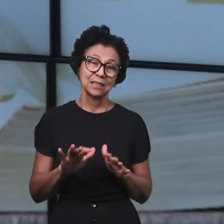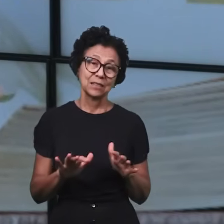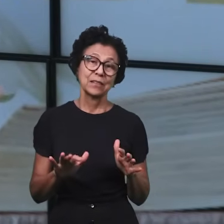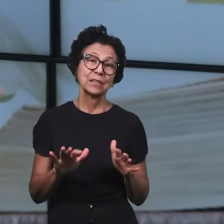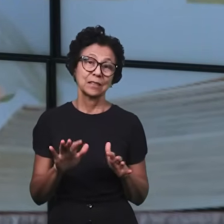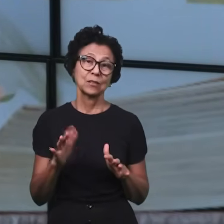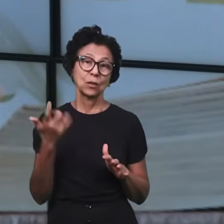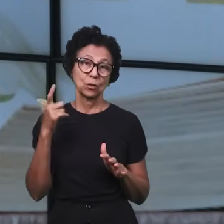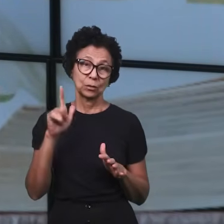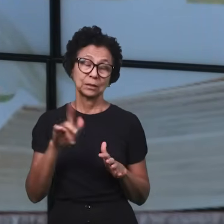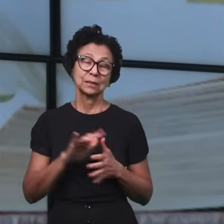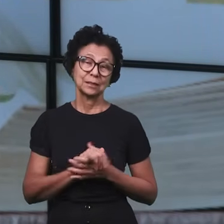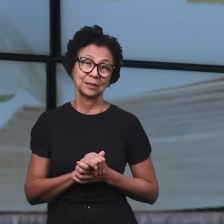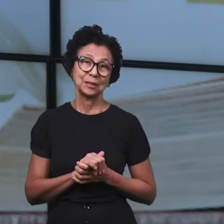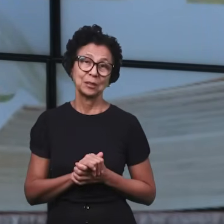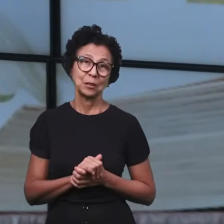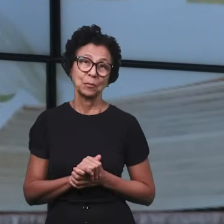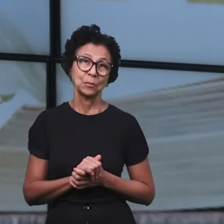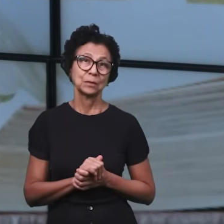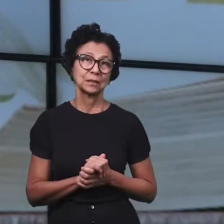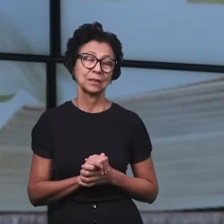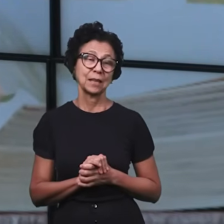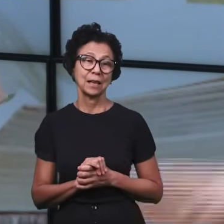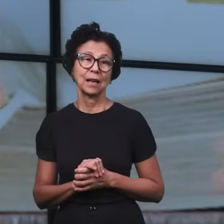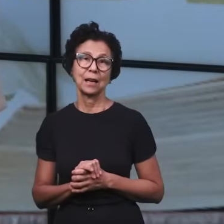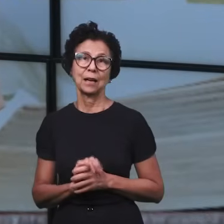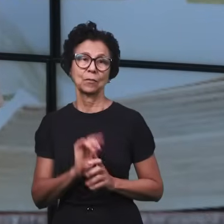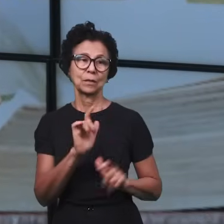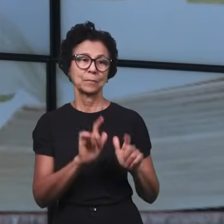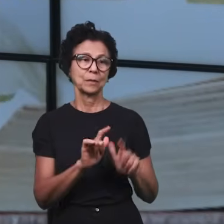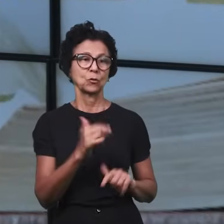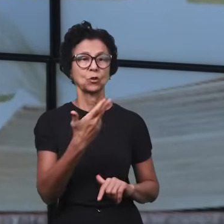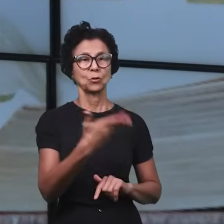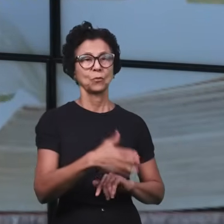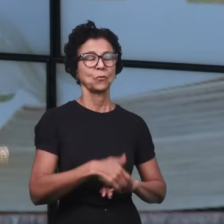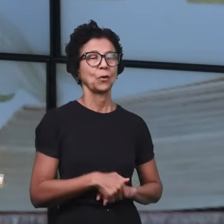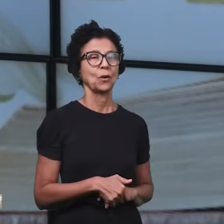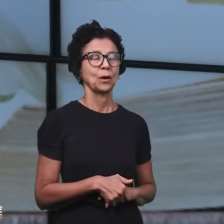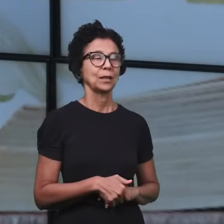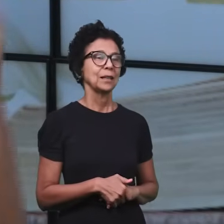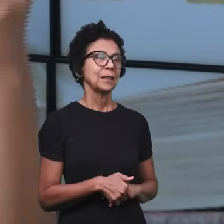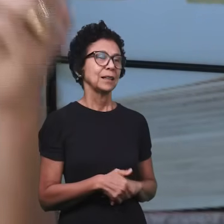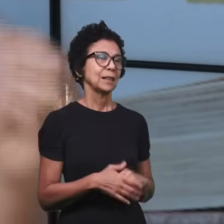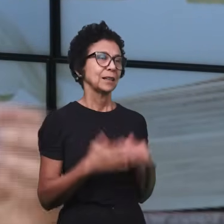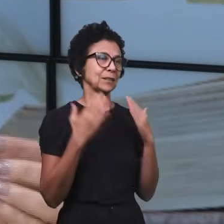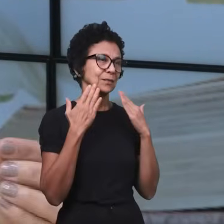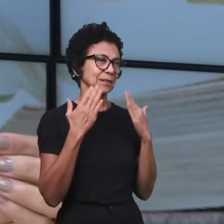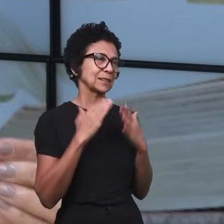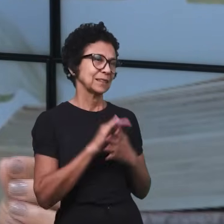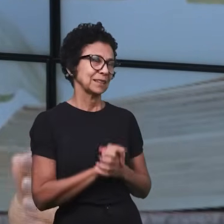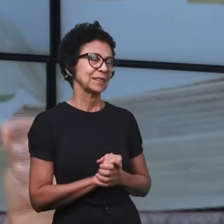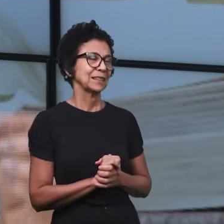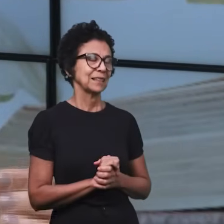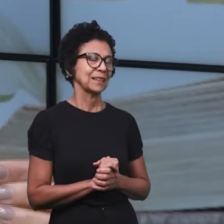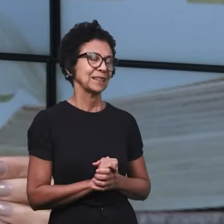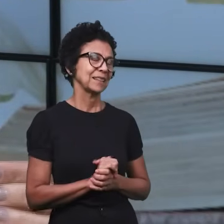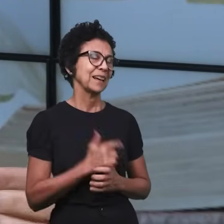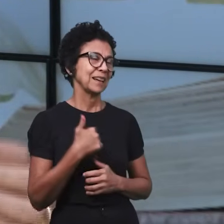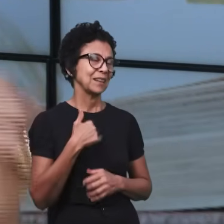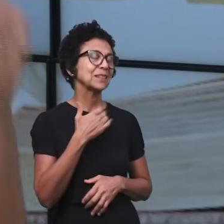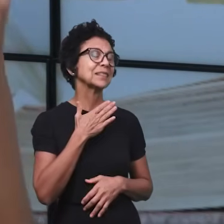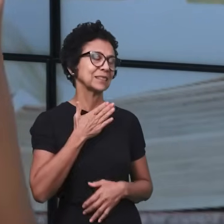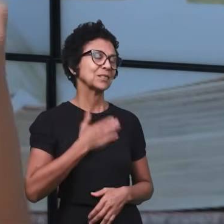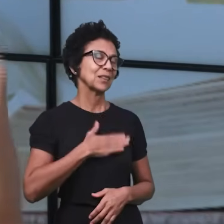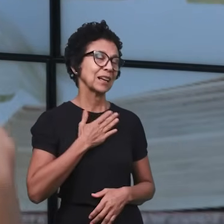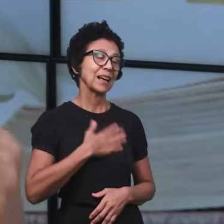né? E às vezes nós conseguimos demonstrar tranquilidade com os de fora, dentro de casa a gente mostra realmente quem a gente é.